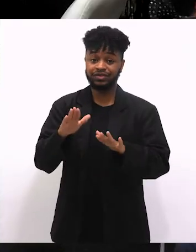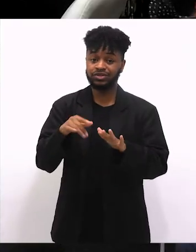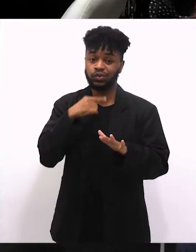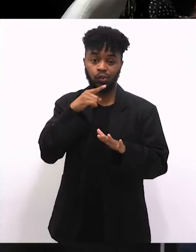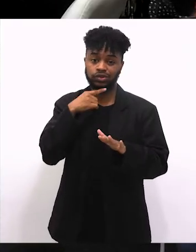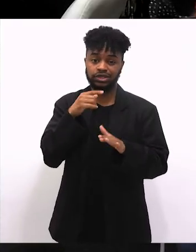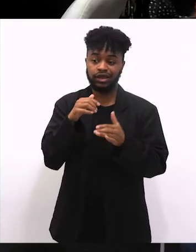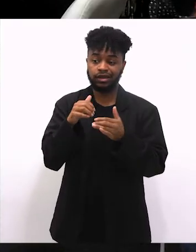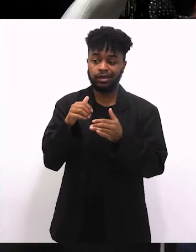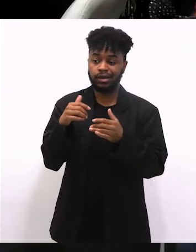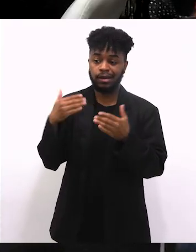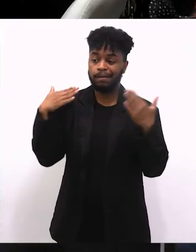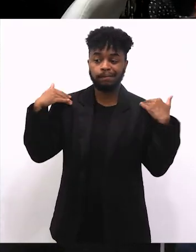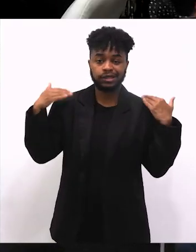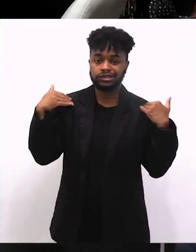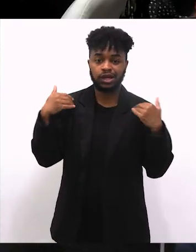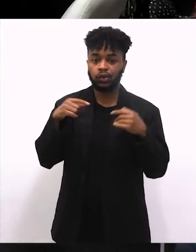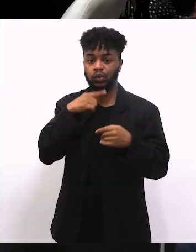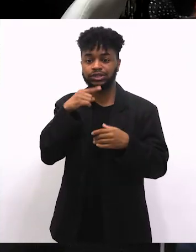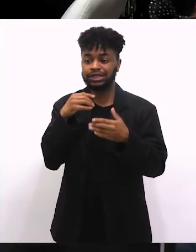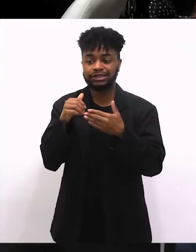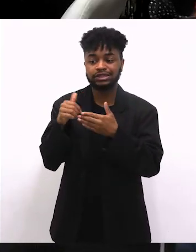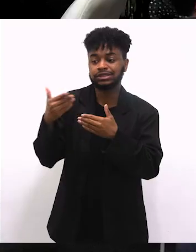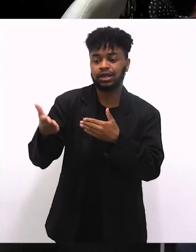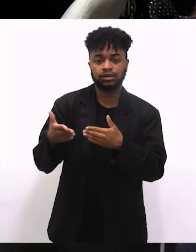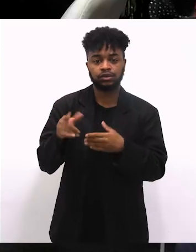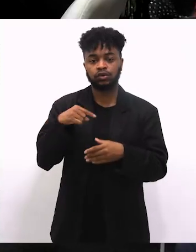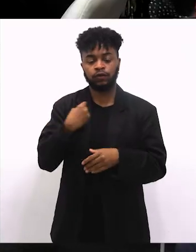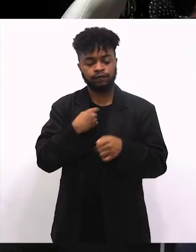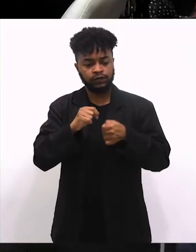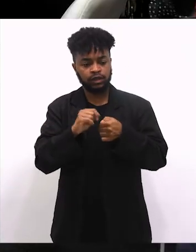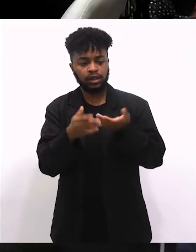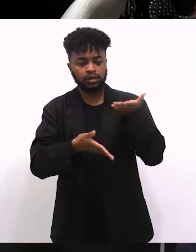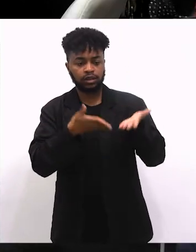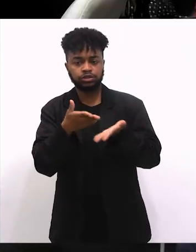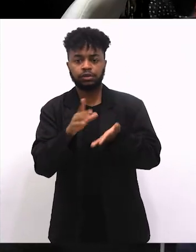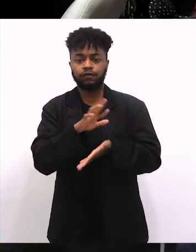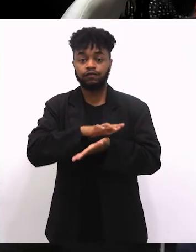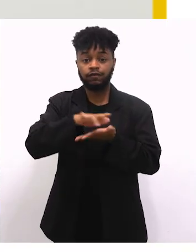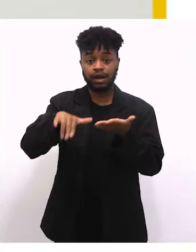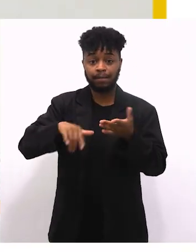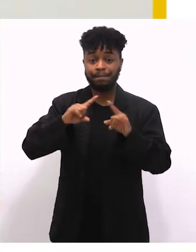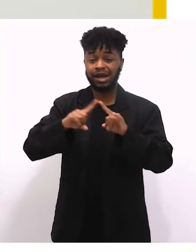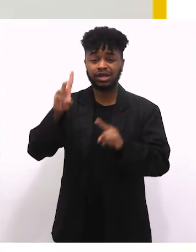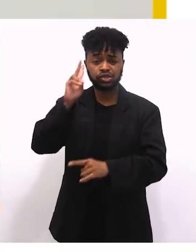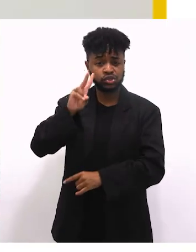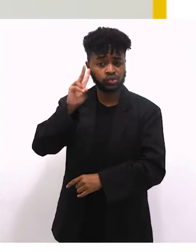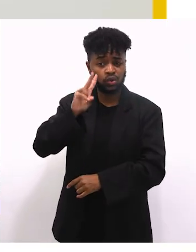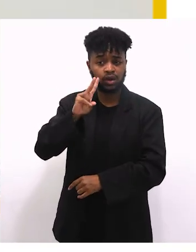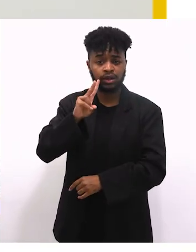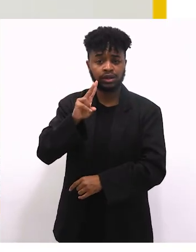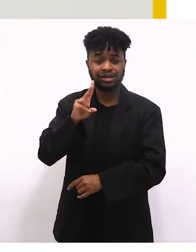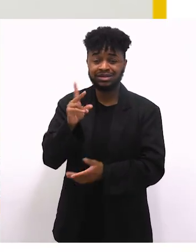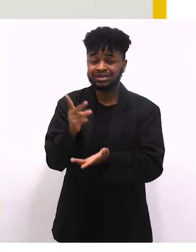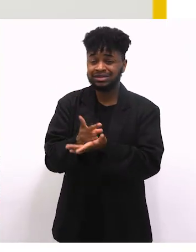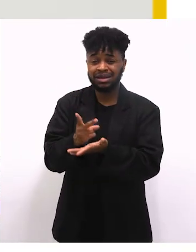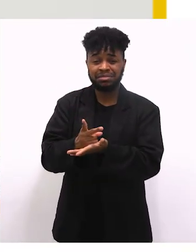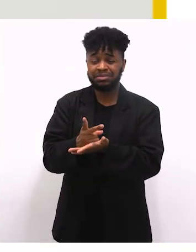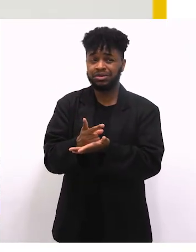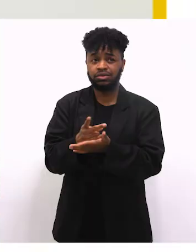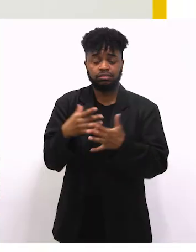ficam isoladas. Nós fazemos vários atendimentos aqui no escritório e as histórias